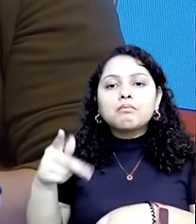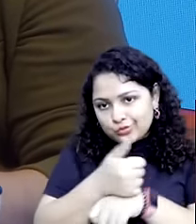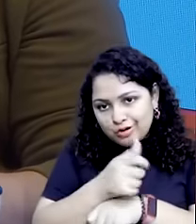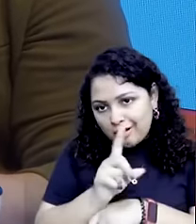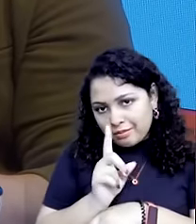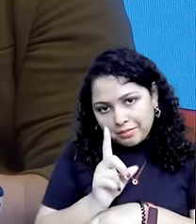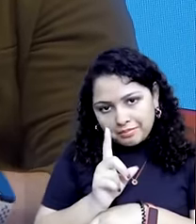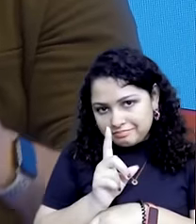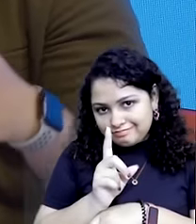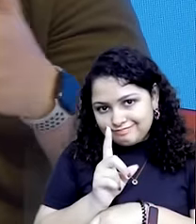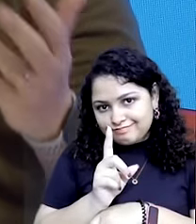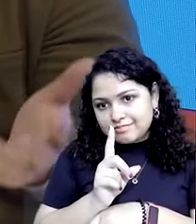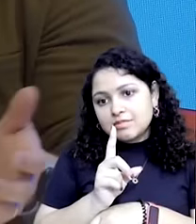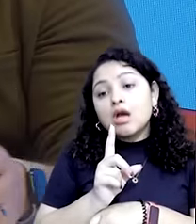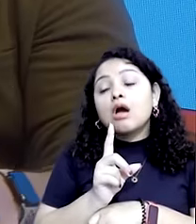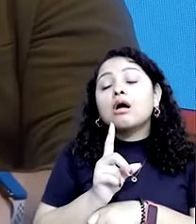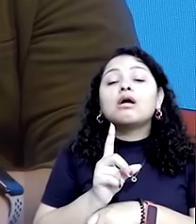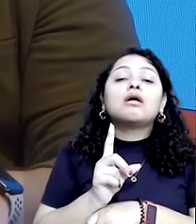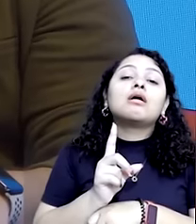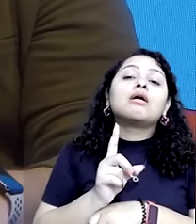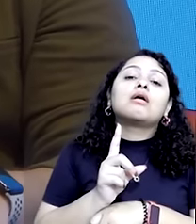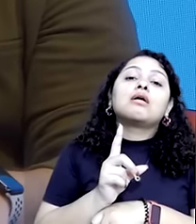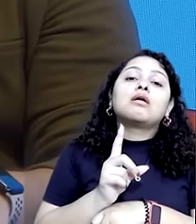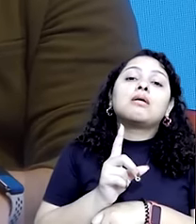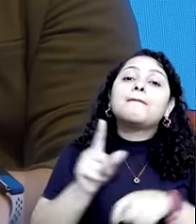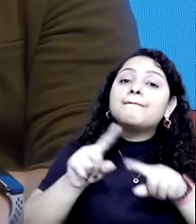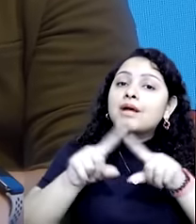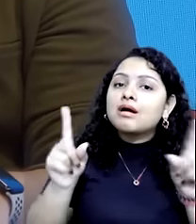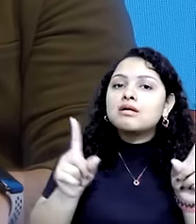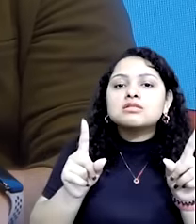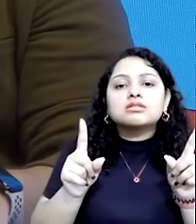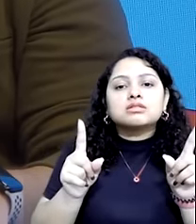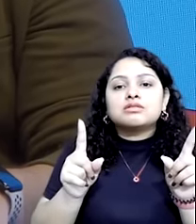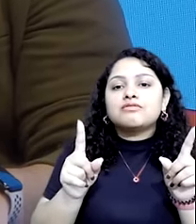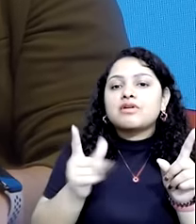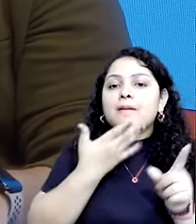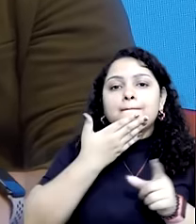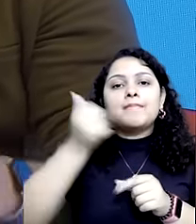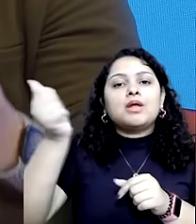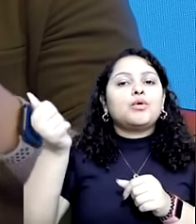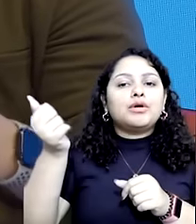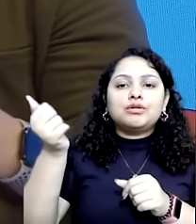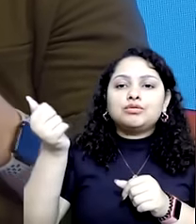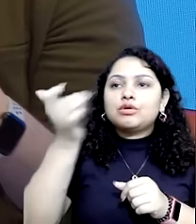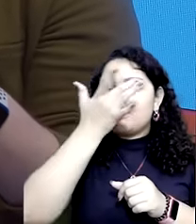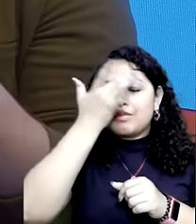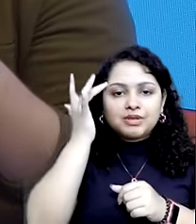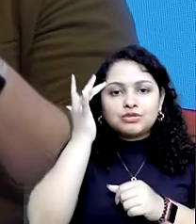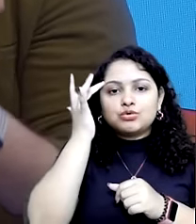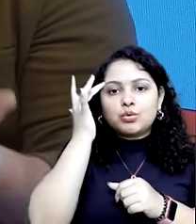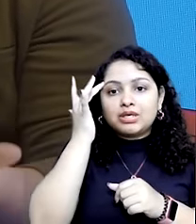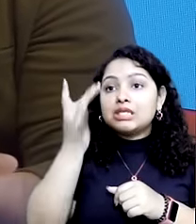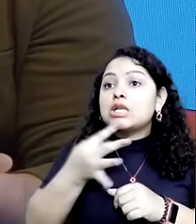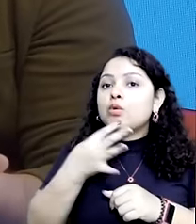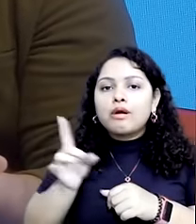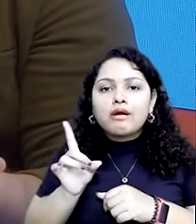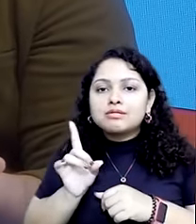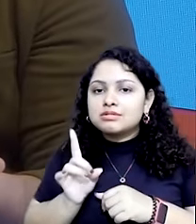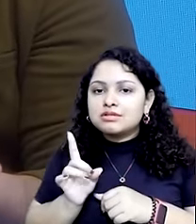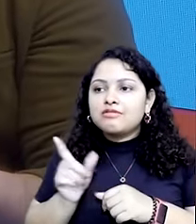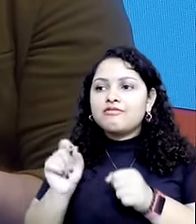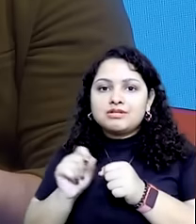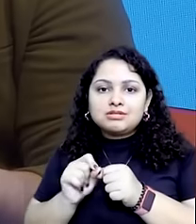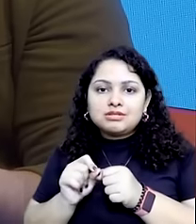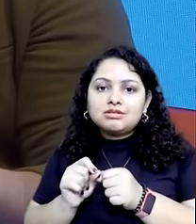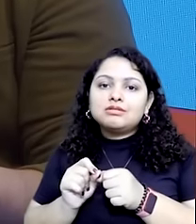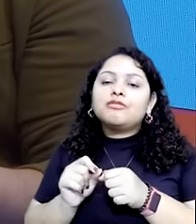faria né temos que deixar isso claro gente fica a anos luz além do que alguém que sem conhecimento nenhum Faria